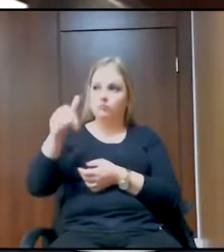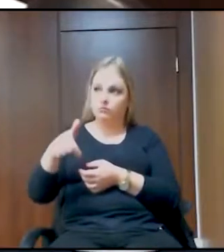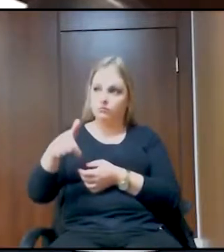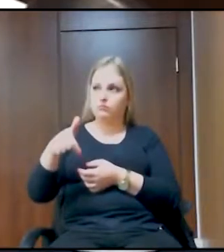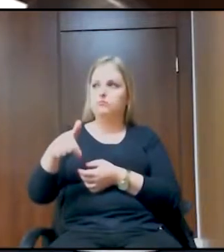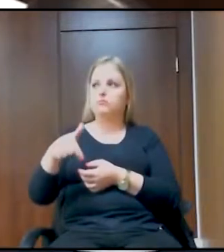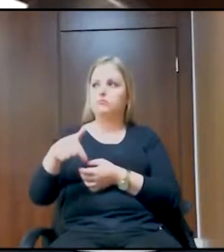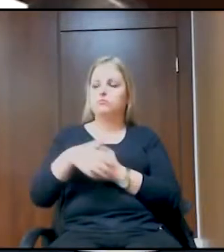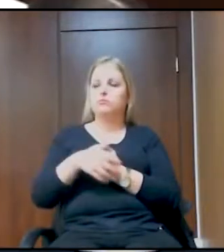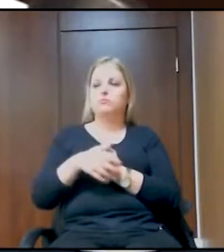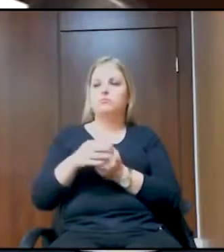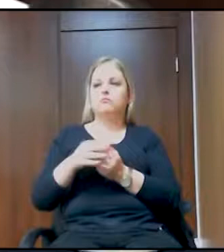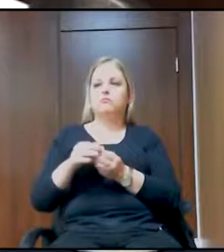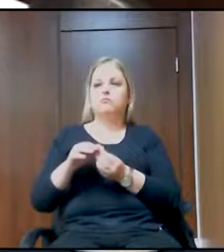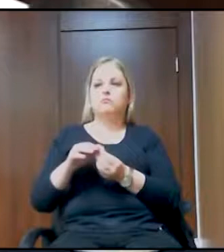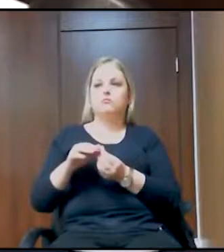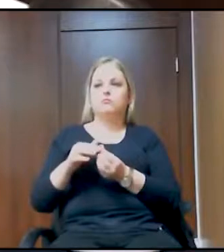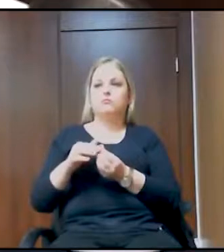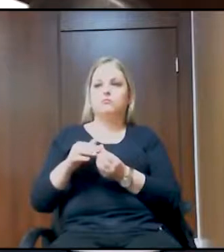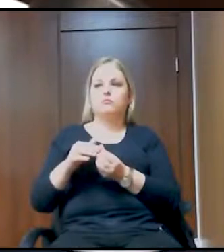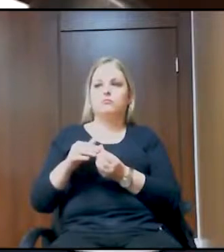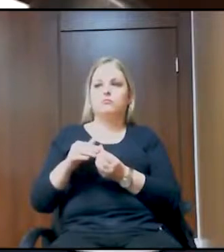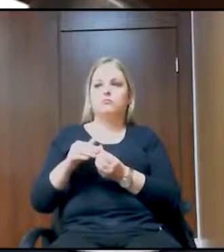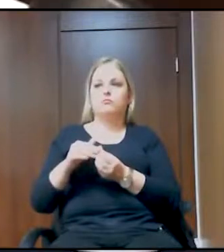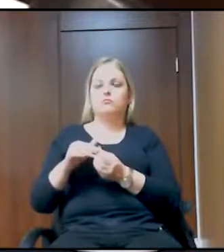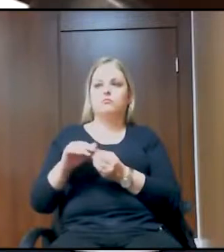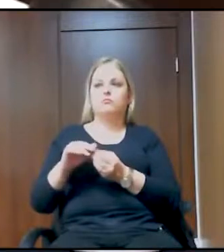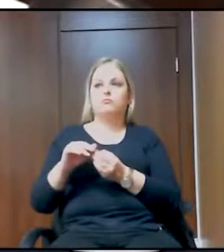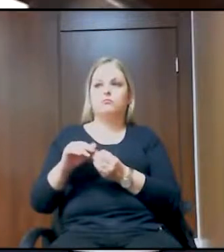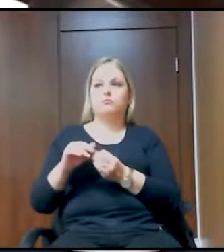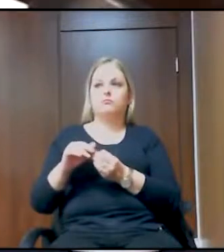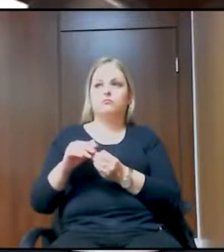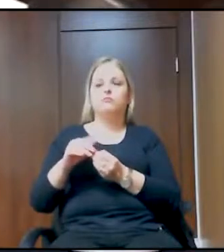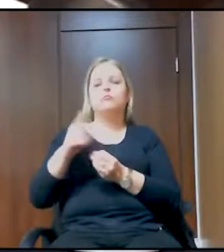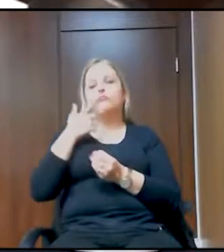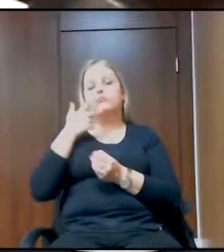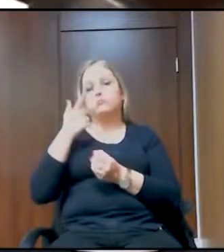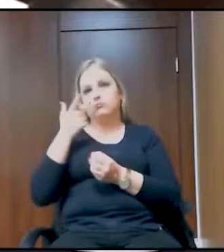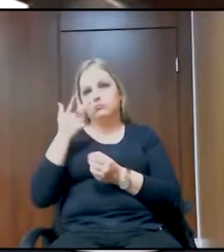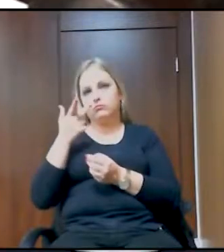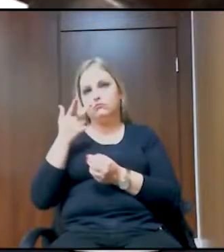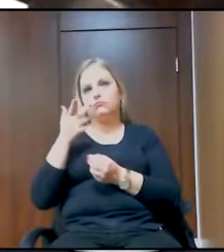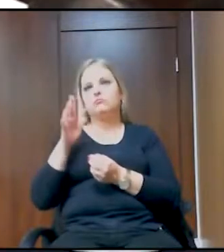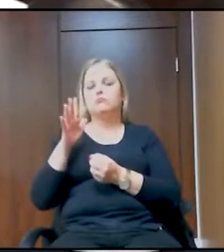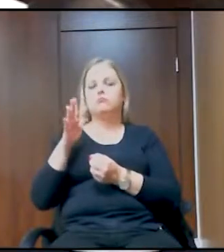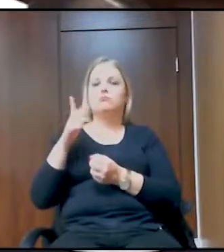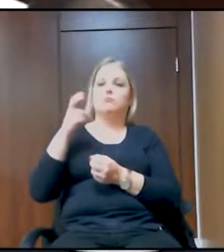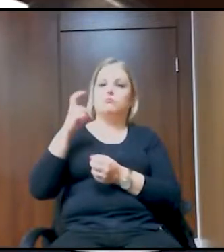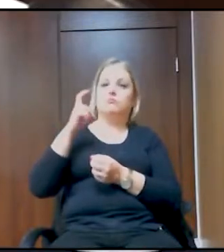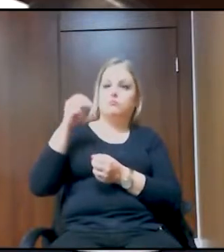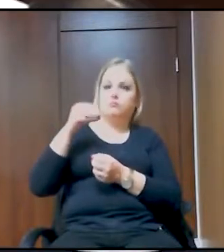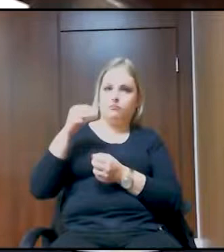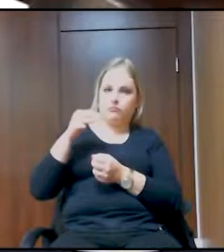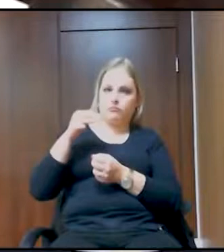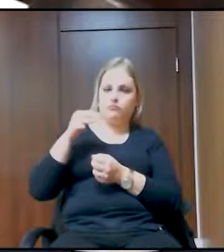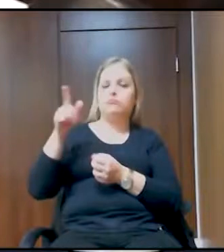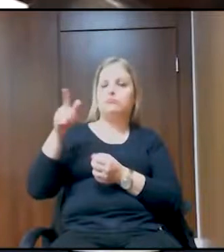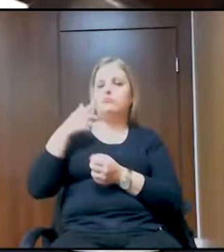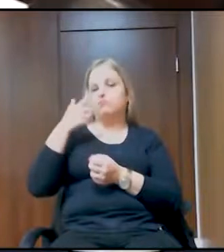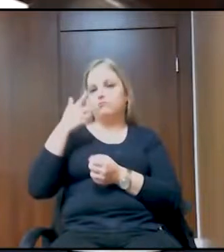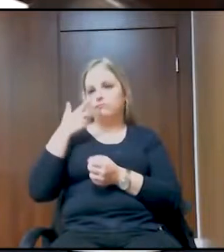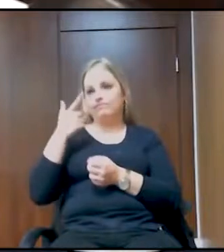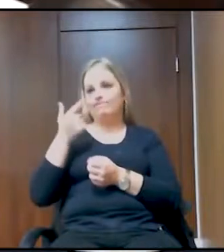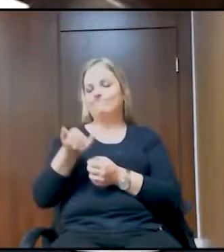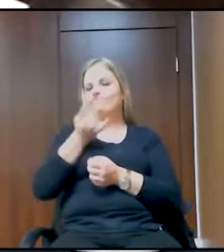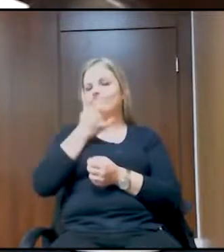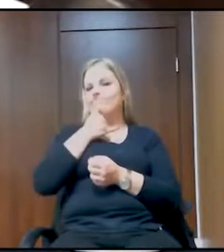uma fala de, digamos, o dobro dessa que está prevista, que seria no máximo 5 minutos. Então, como a gente